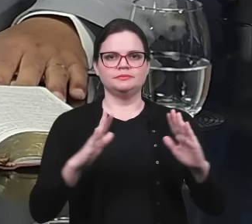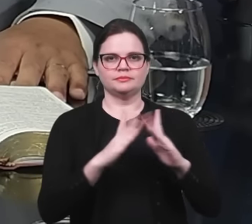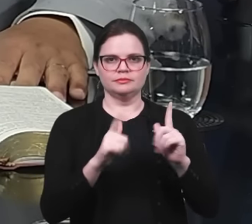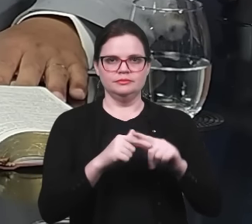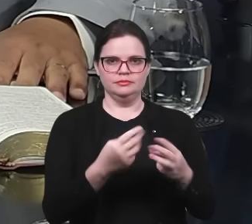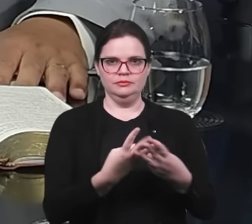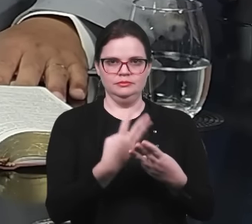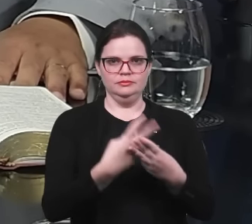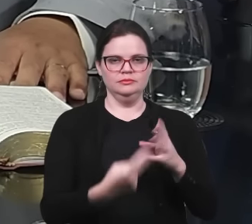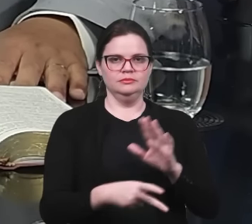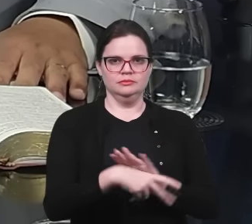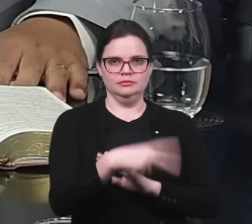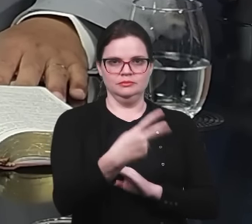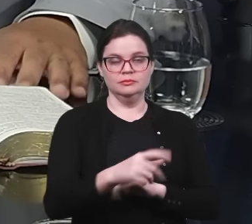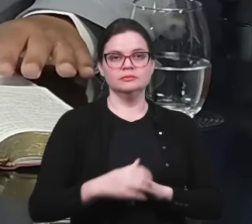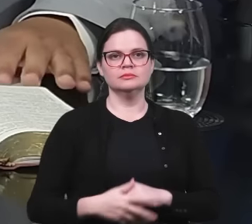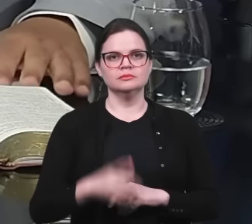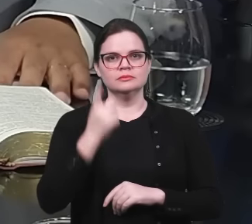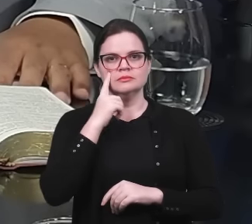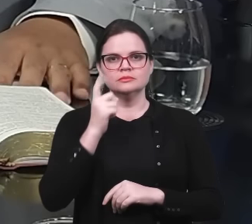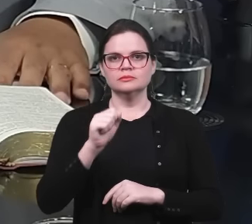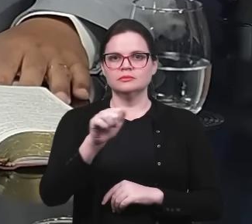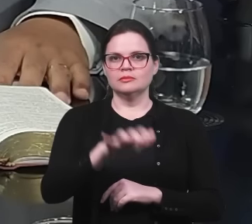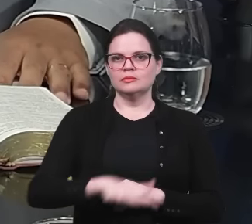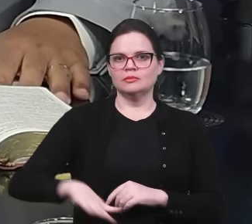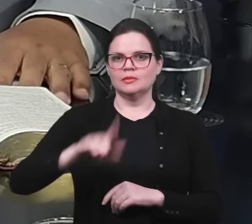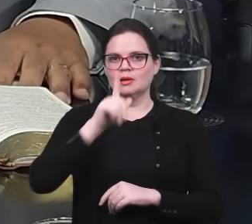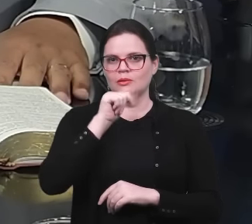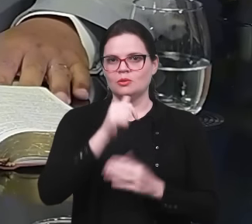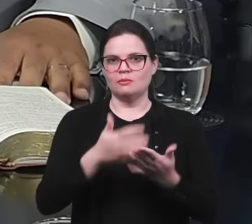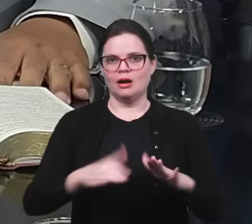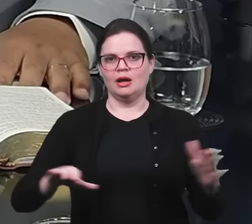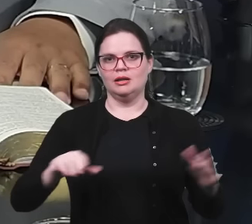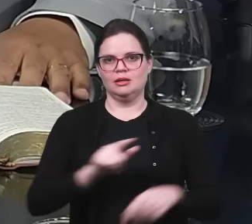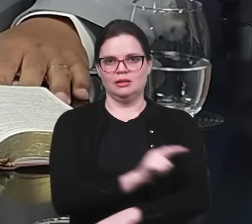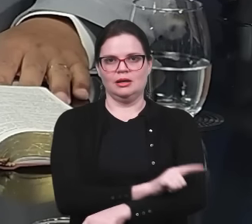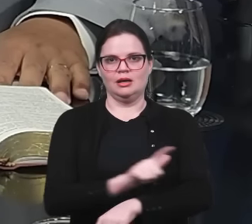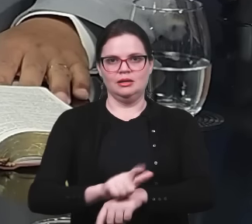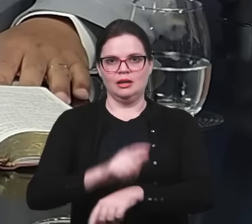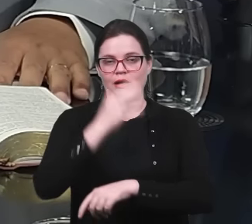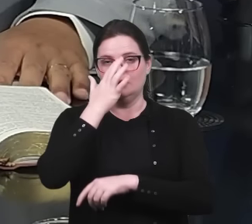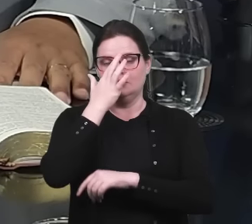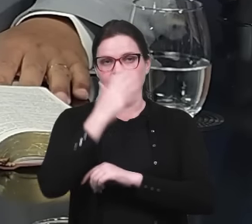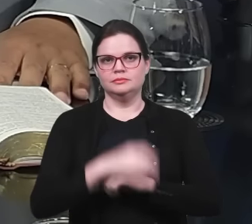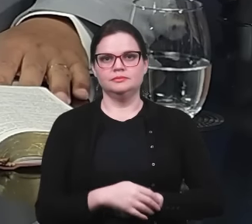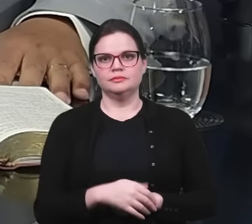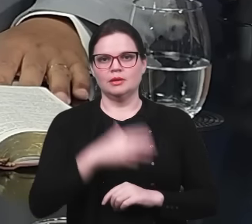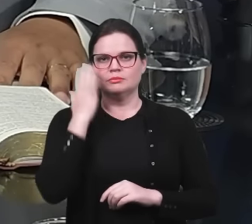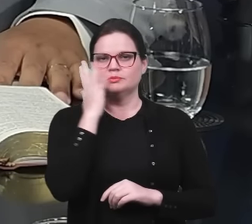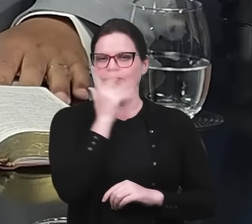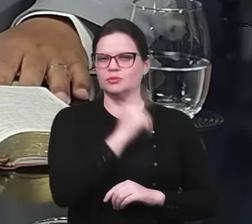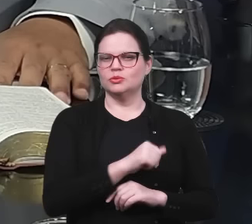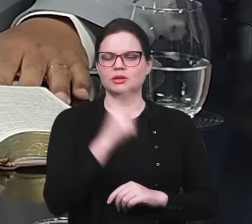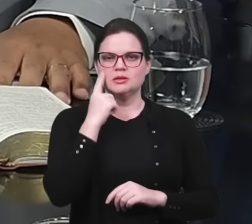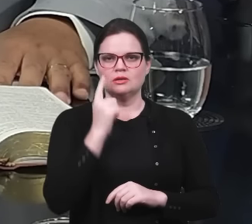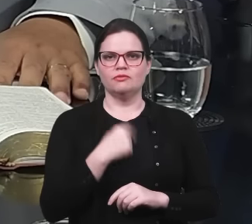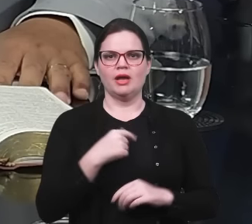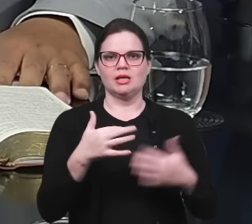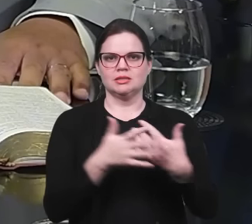gente parece Mar da Galileia, o ambiente tão bucólico, né? Aquele mar bonito ali, aquelas